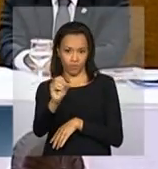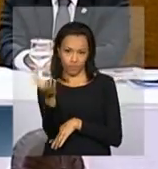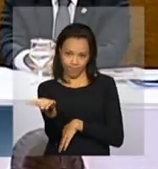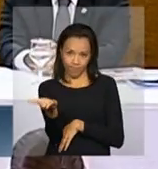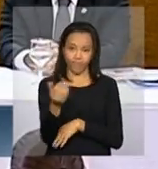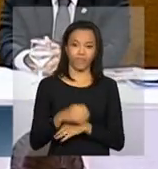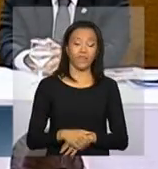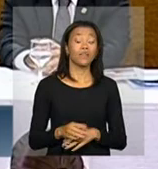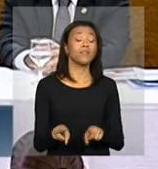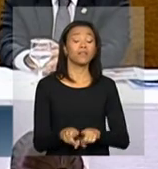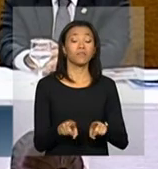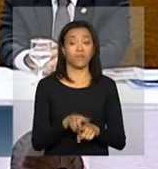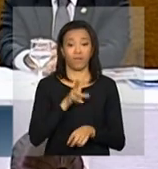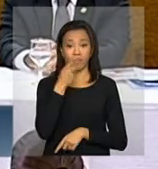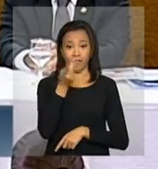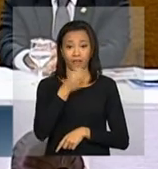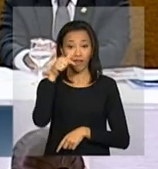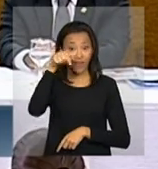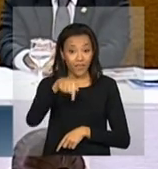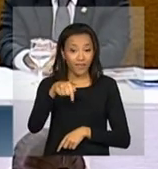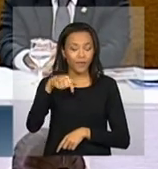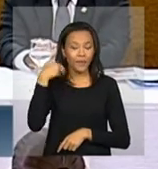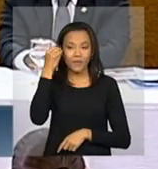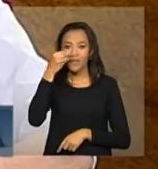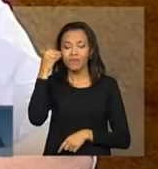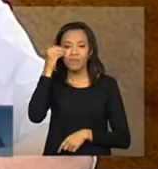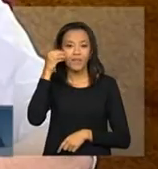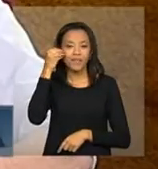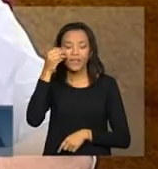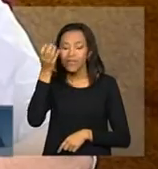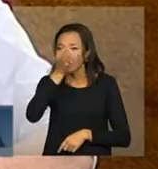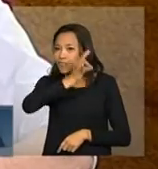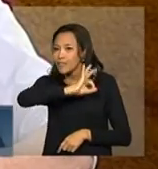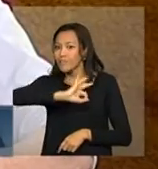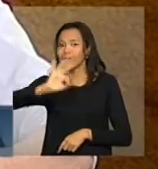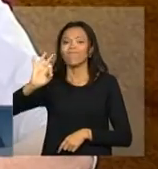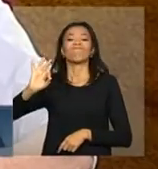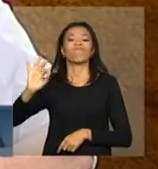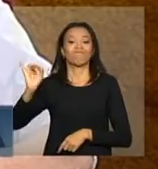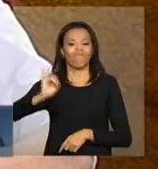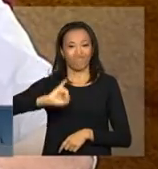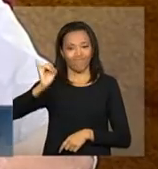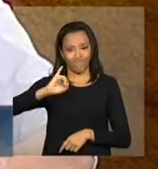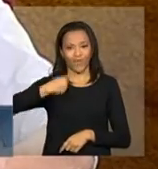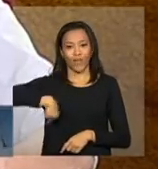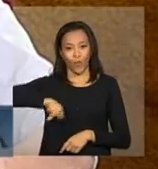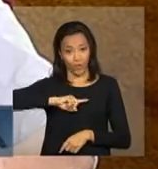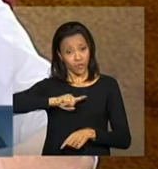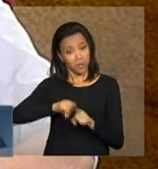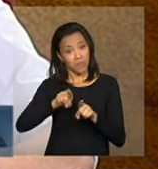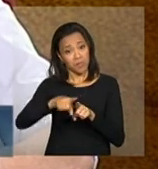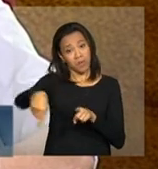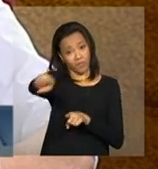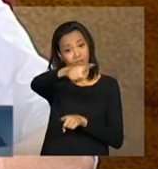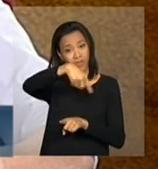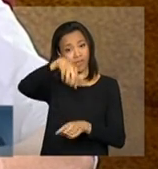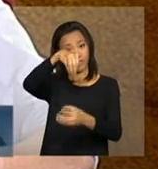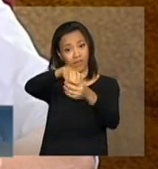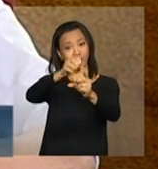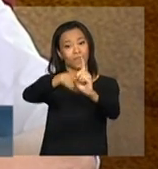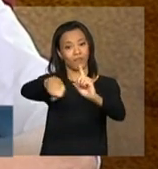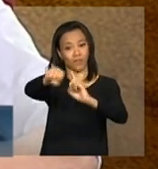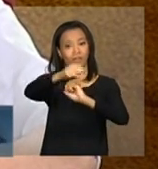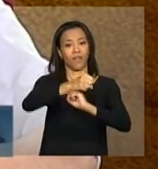e dizer que realmente tem sido uma experiência extremamente rica para nós. Né? E para todos vocês da sociedade